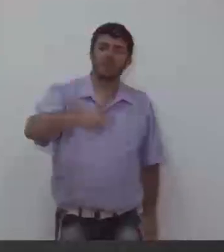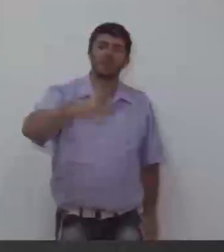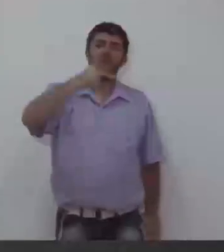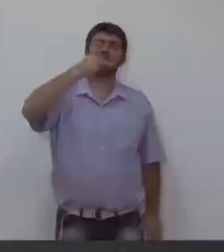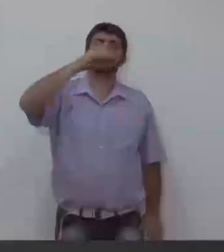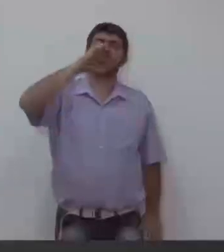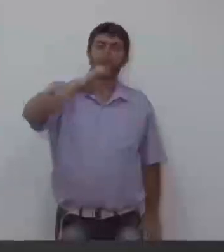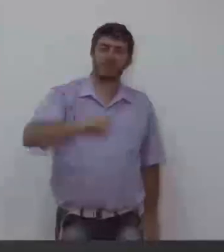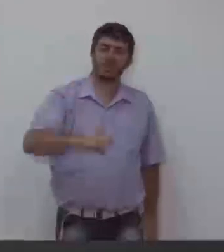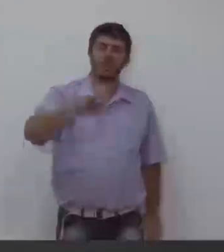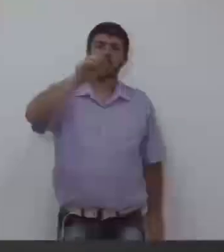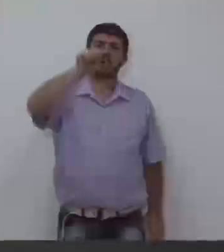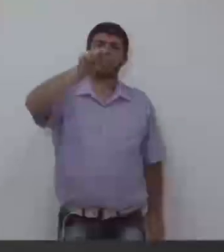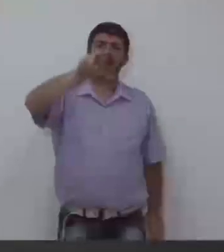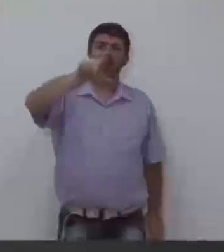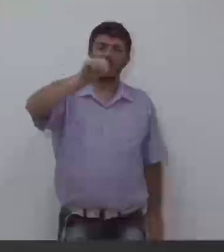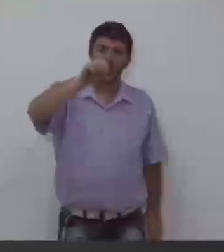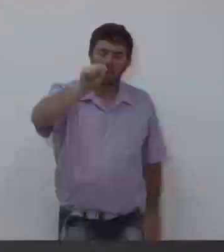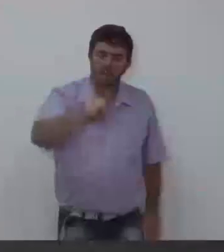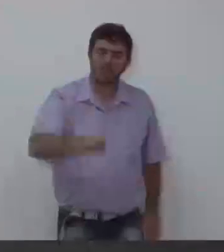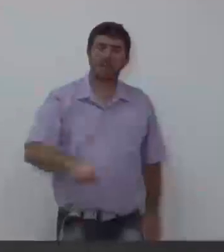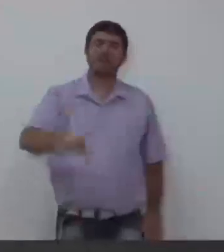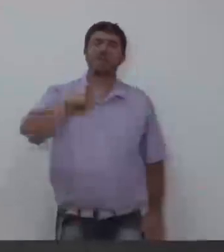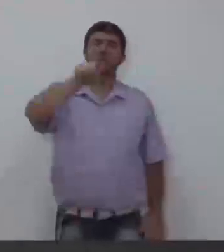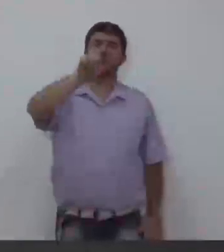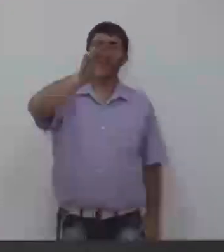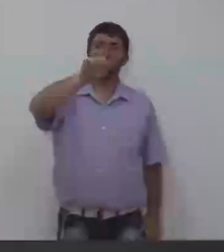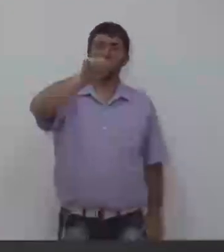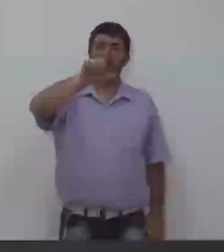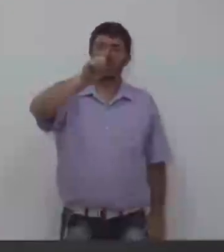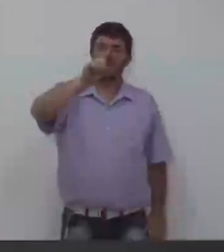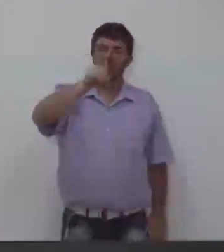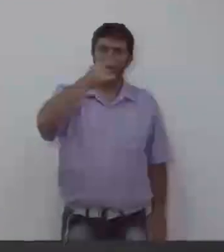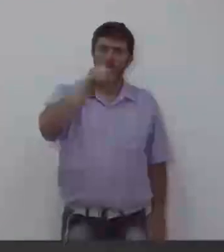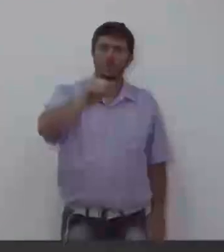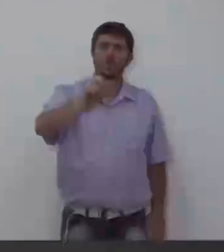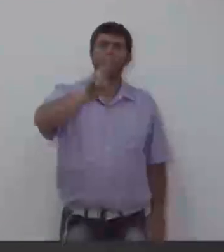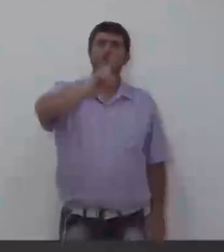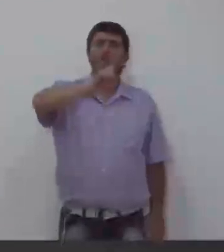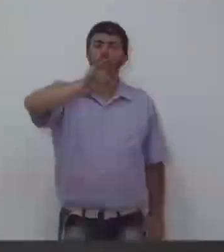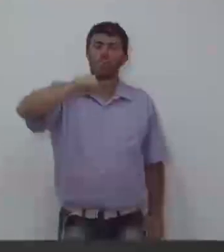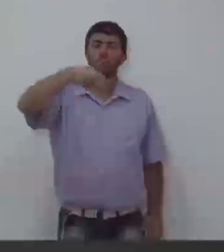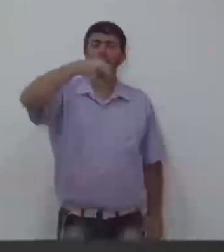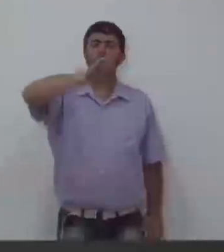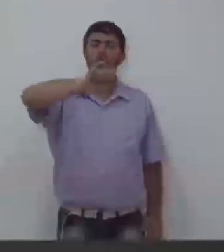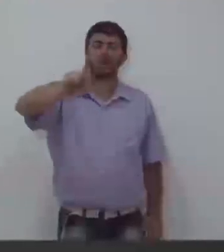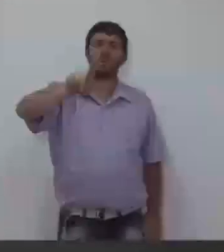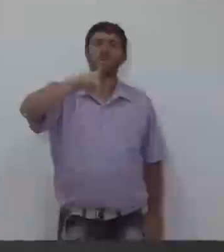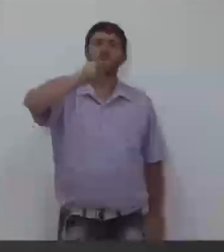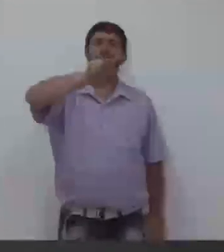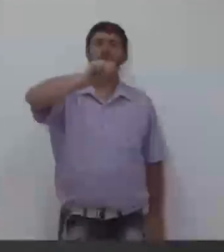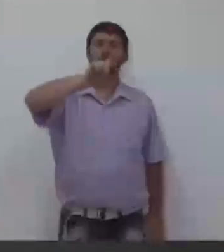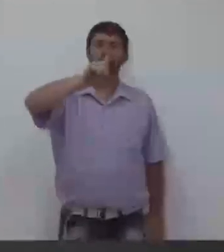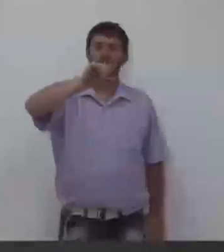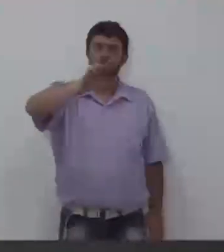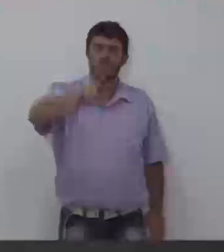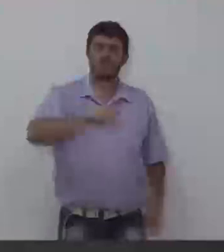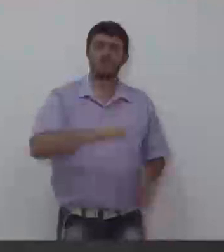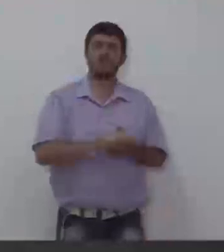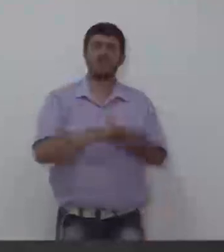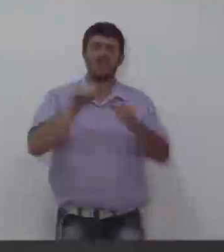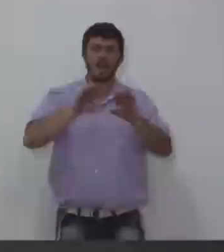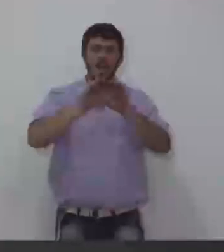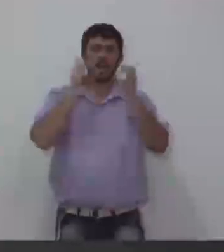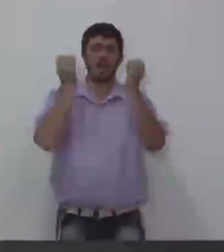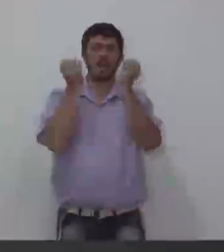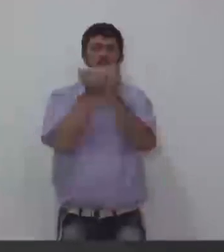Gelme, Flávia Bittar, Geraldinho Canguçu, Paulinho Palmeira, Rubens Nunes, Rui Macaxeira, Nil Ramos e Valdir Barreto. A Câmara de Vereadores Vinhedo